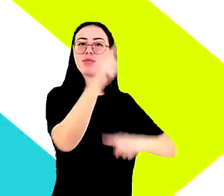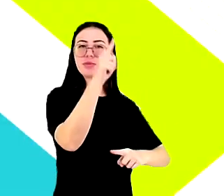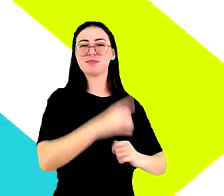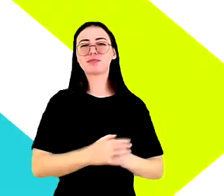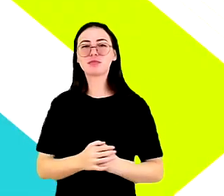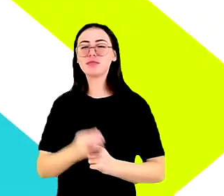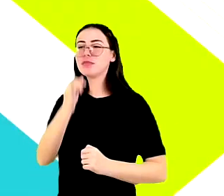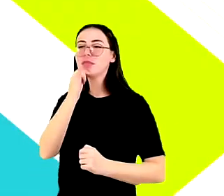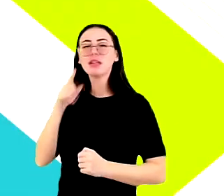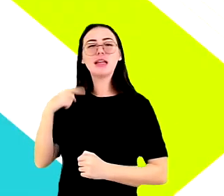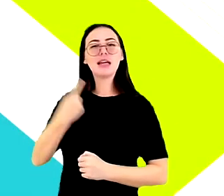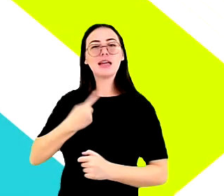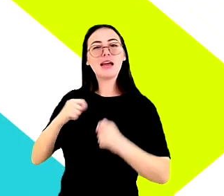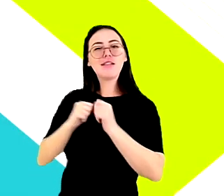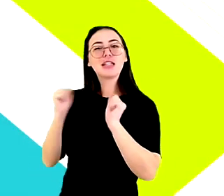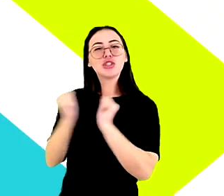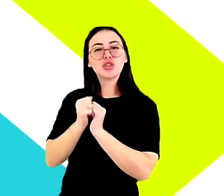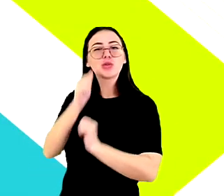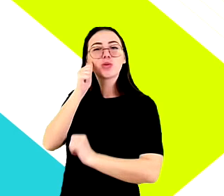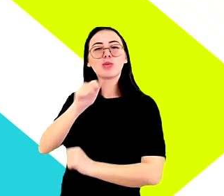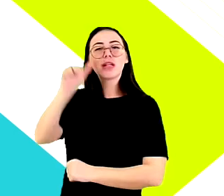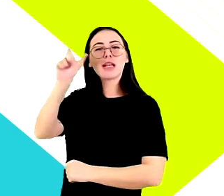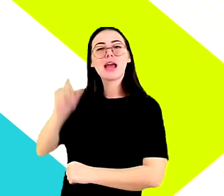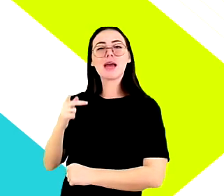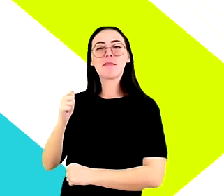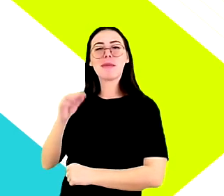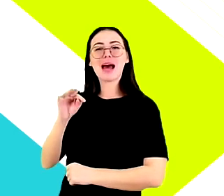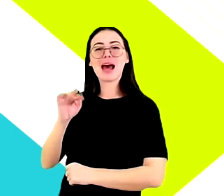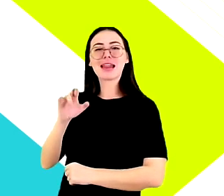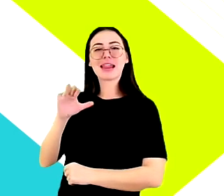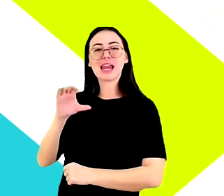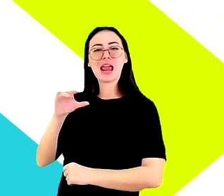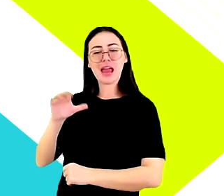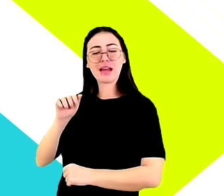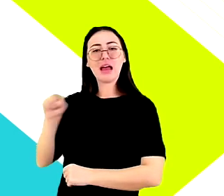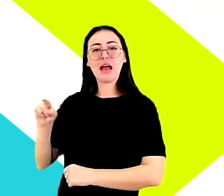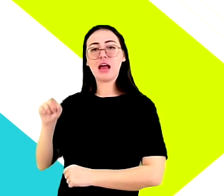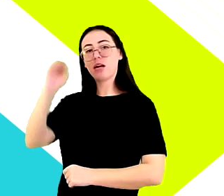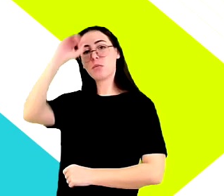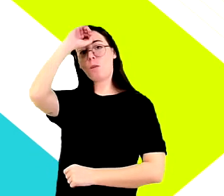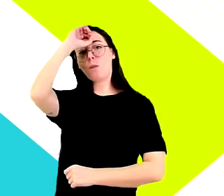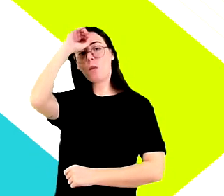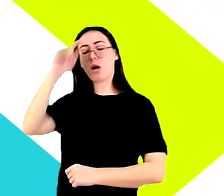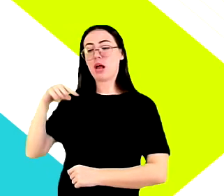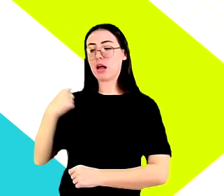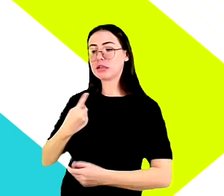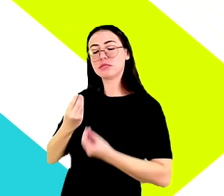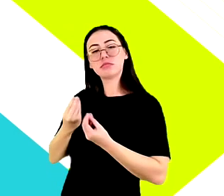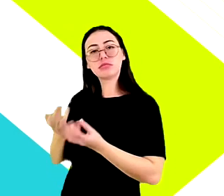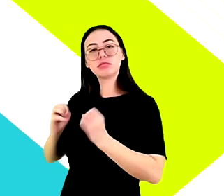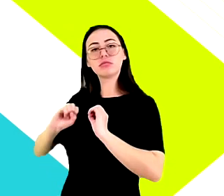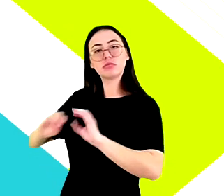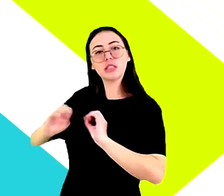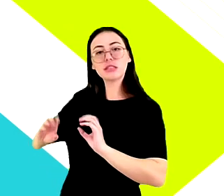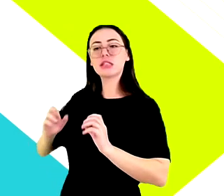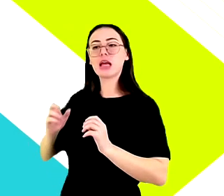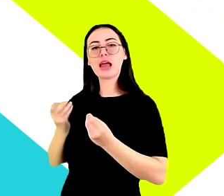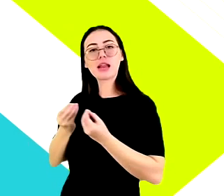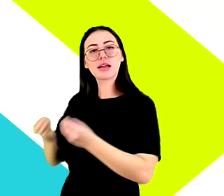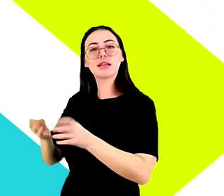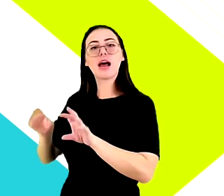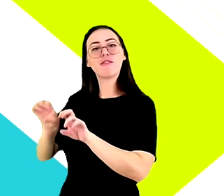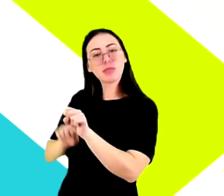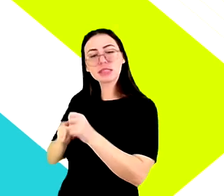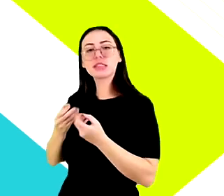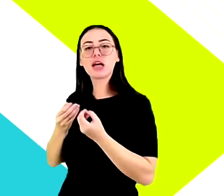para encerrar, capacitar, profissionalizar, dar um ponto de internet, a gente muda essa história toda. Então, tem um vídeo